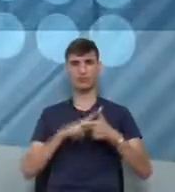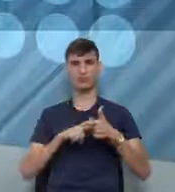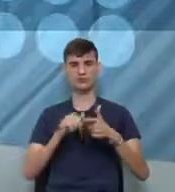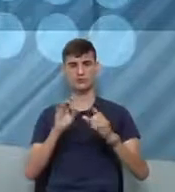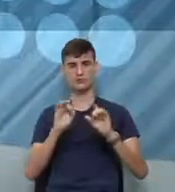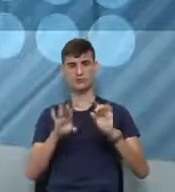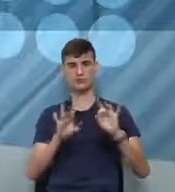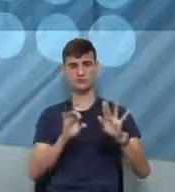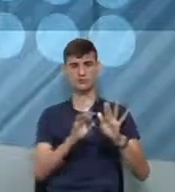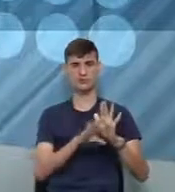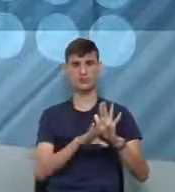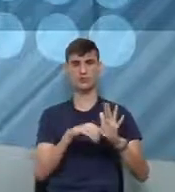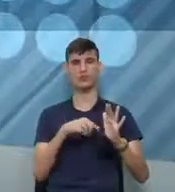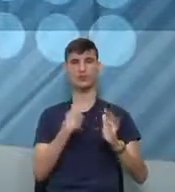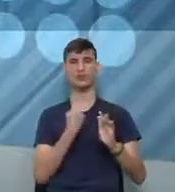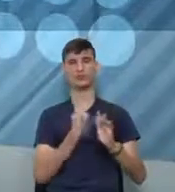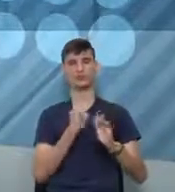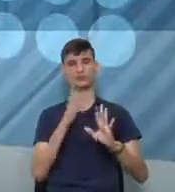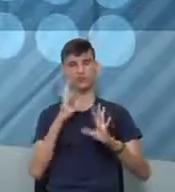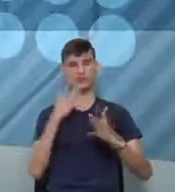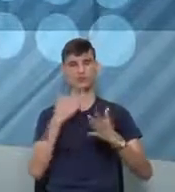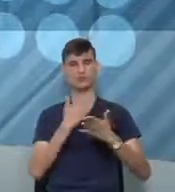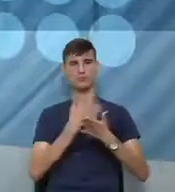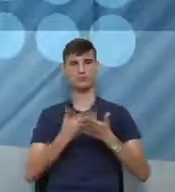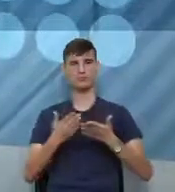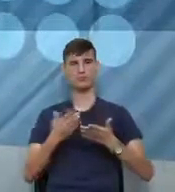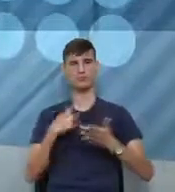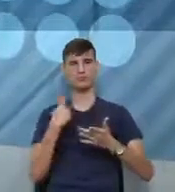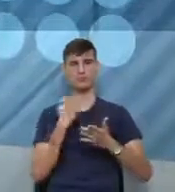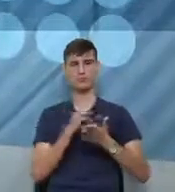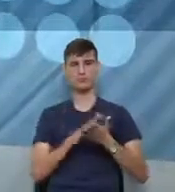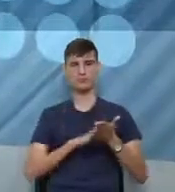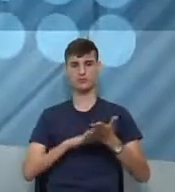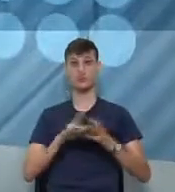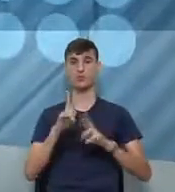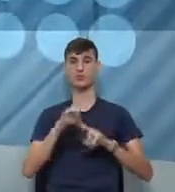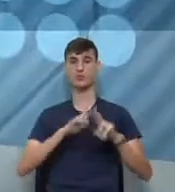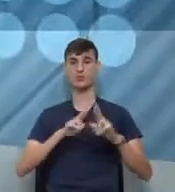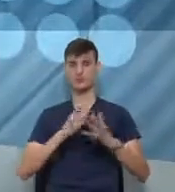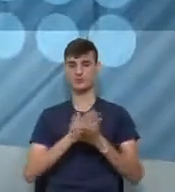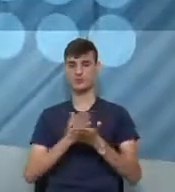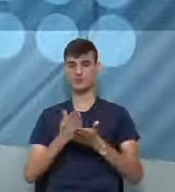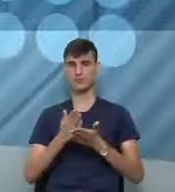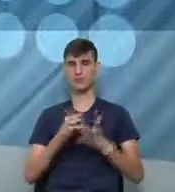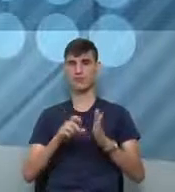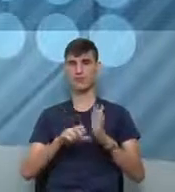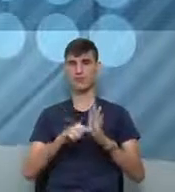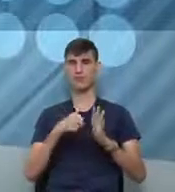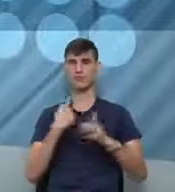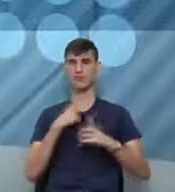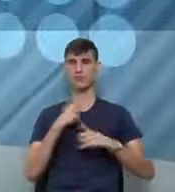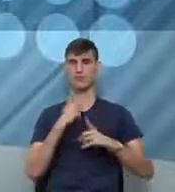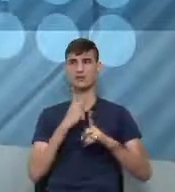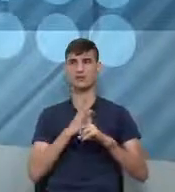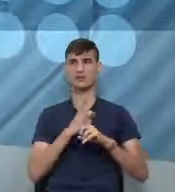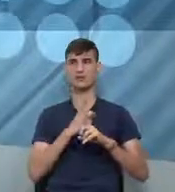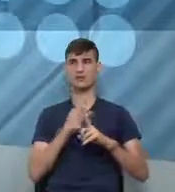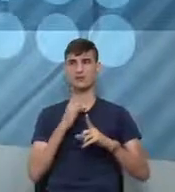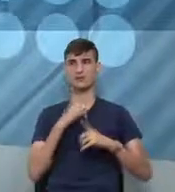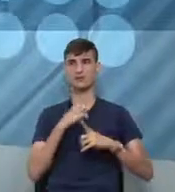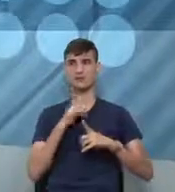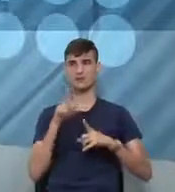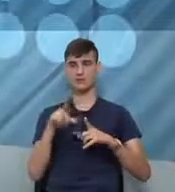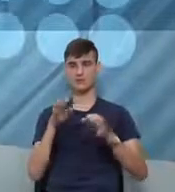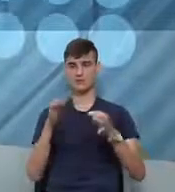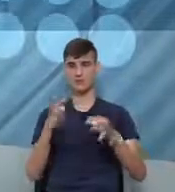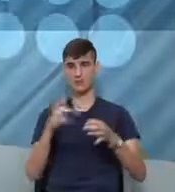seus coeficientes, nós vamos resolver a nossa situação utilizando isso. Então, primeiro de tudo, a gente tem que identificar se aquela